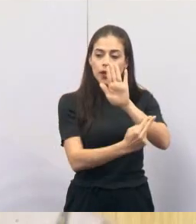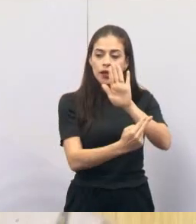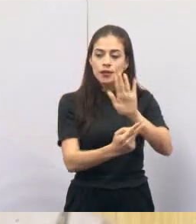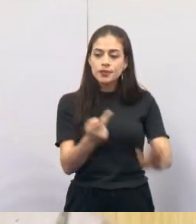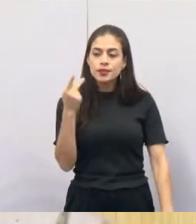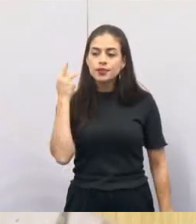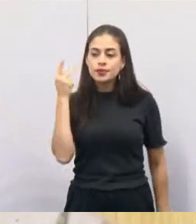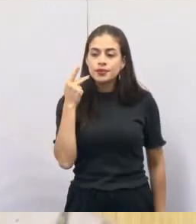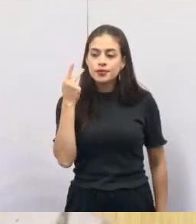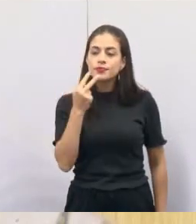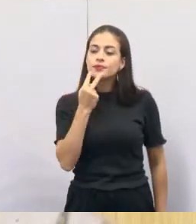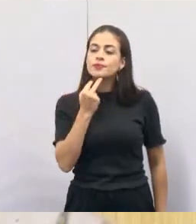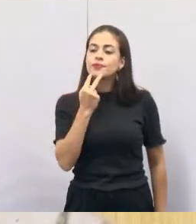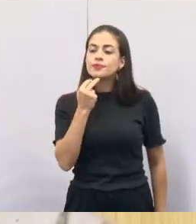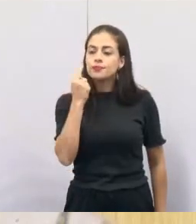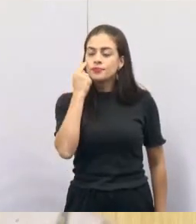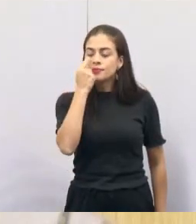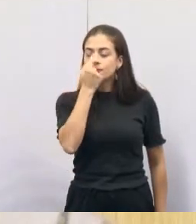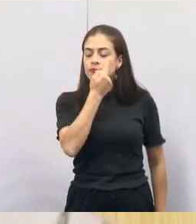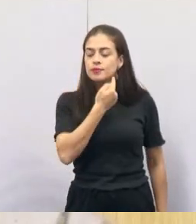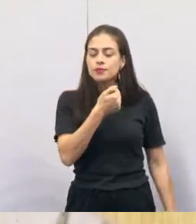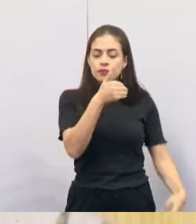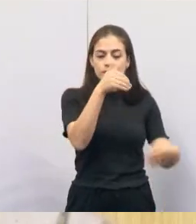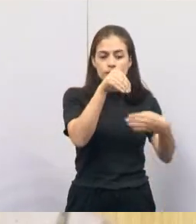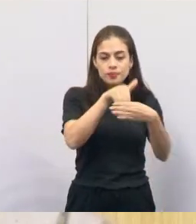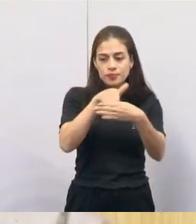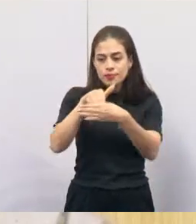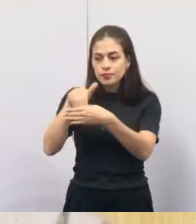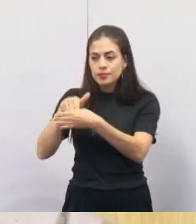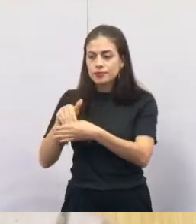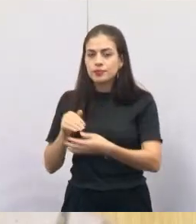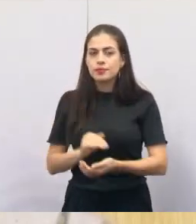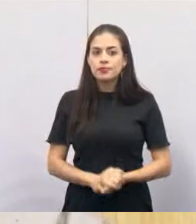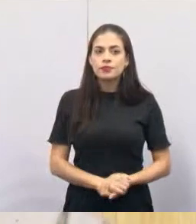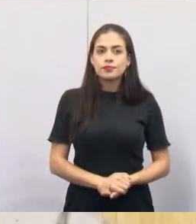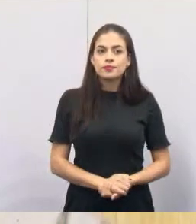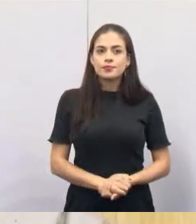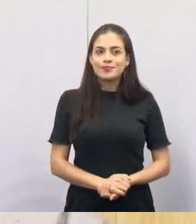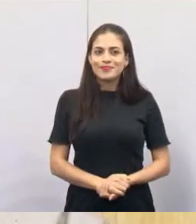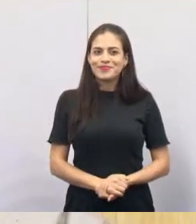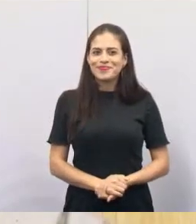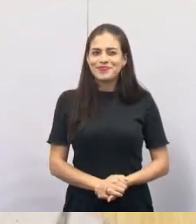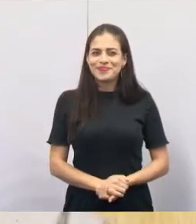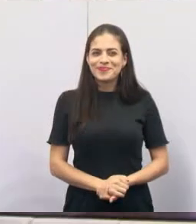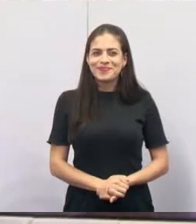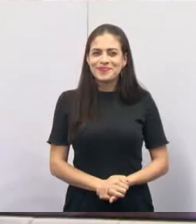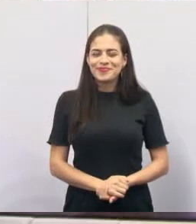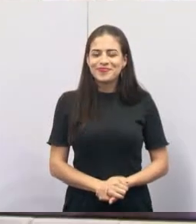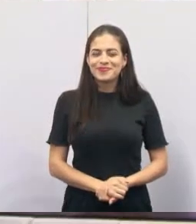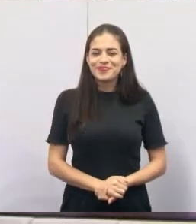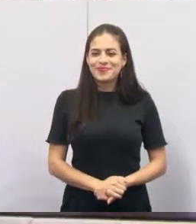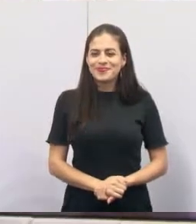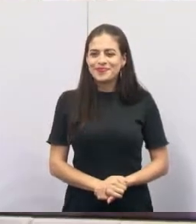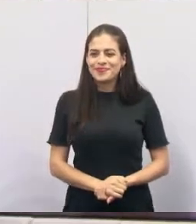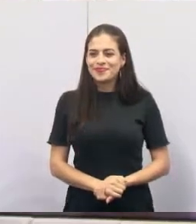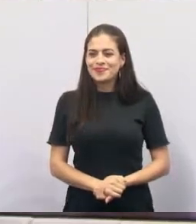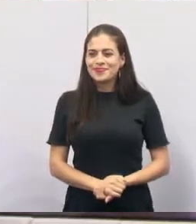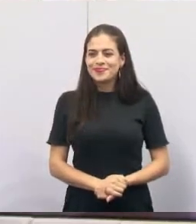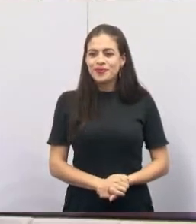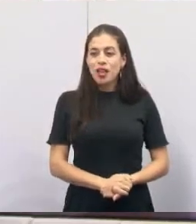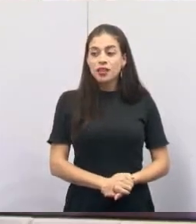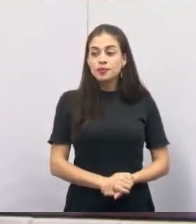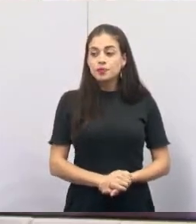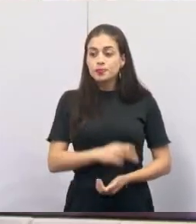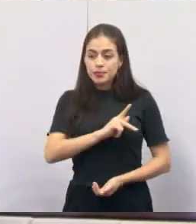a autoria vereador Valmido Meia Lua. Foi pedido votação. Presidente, essa